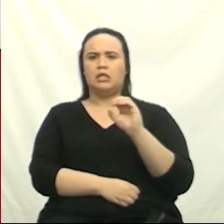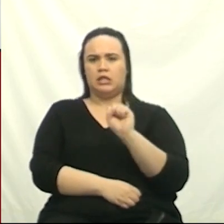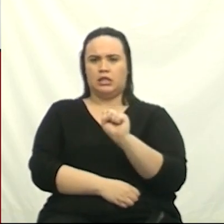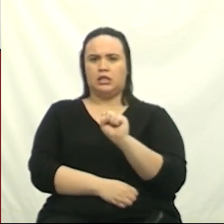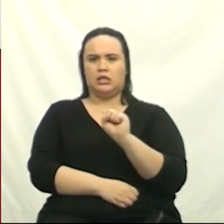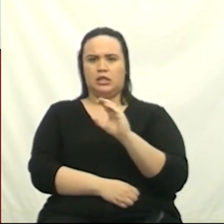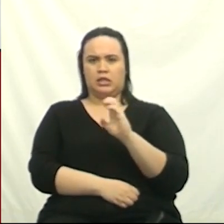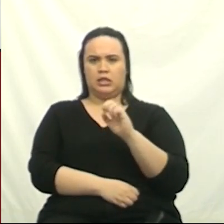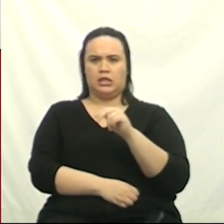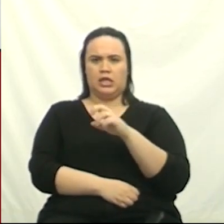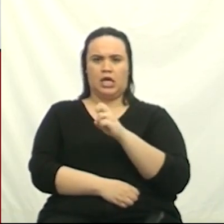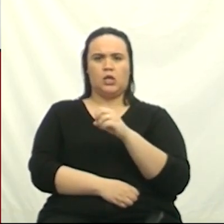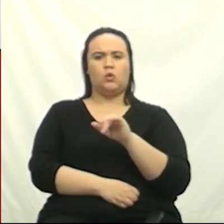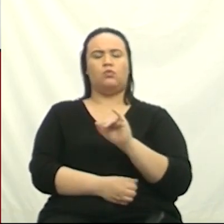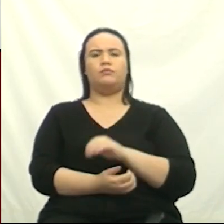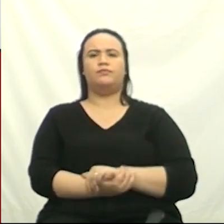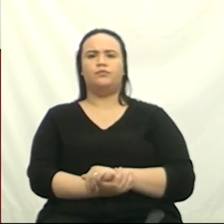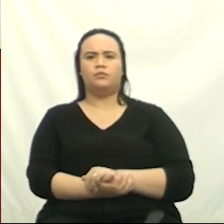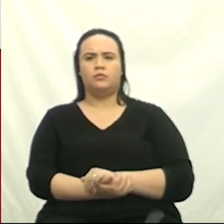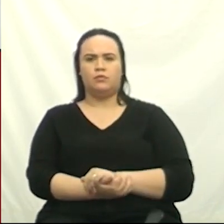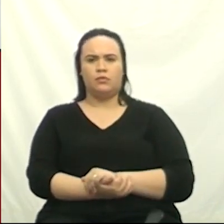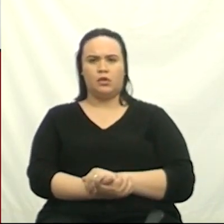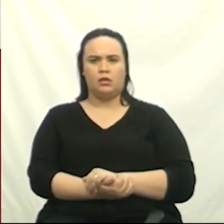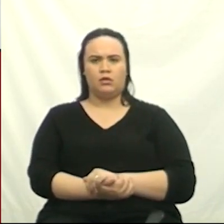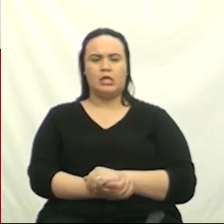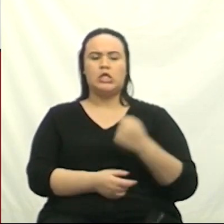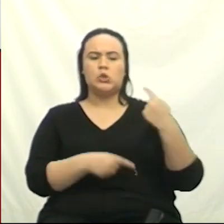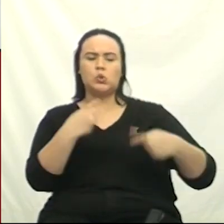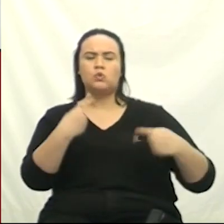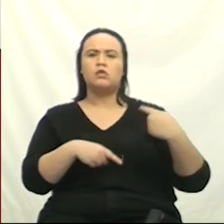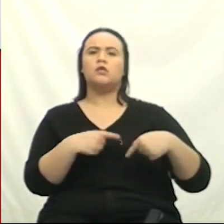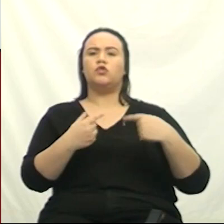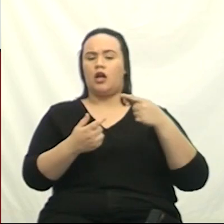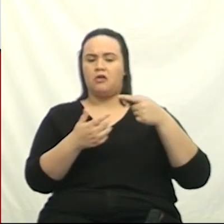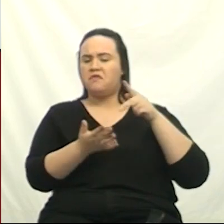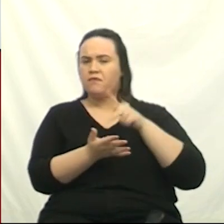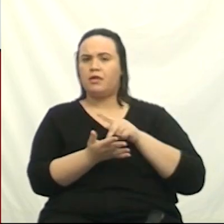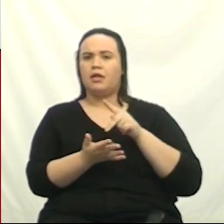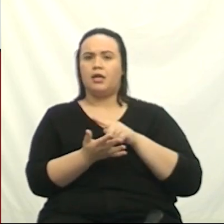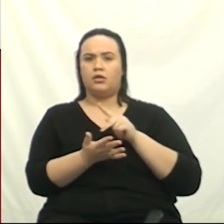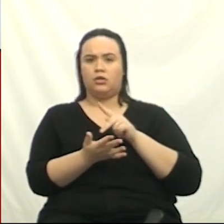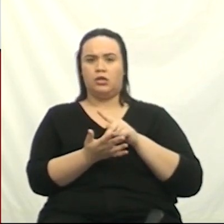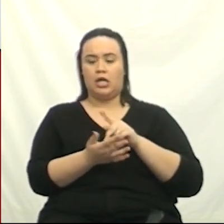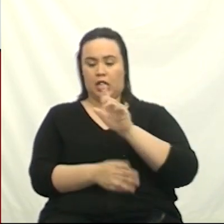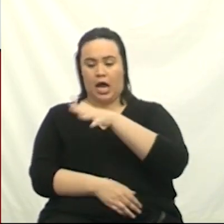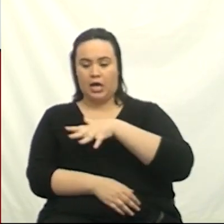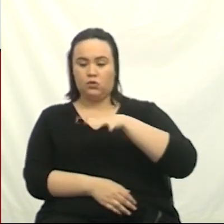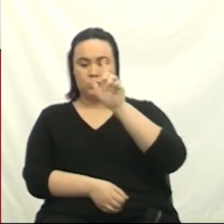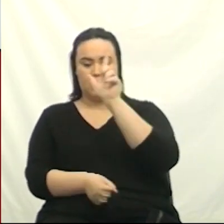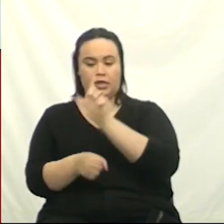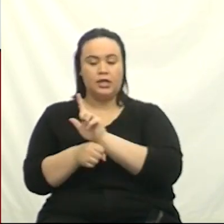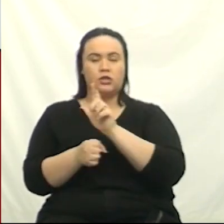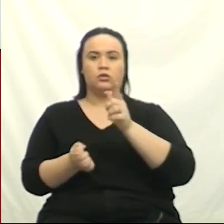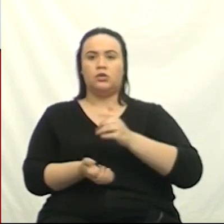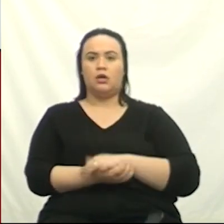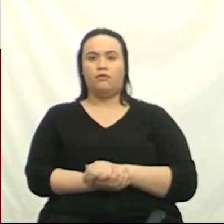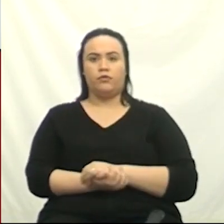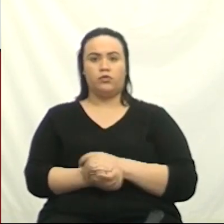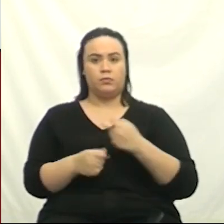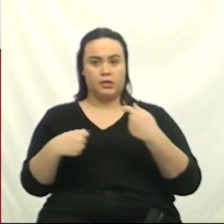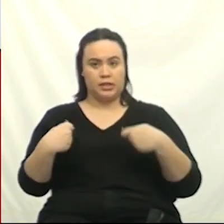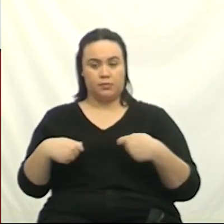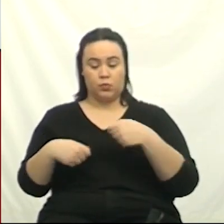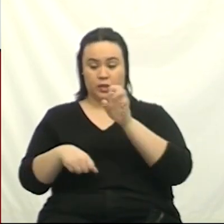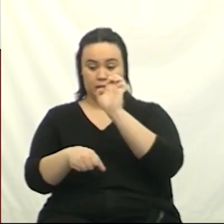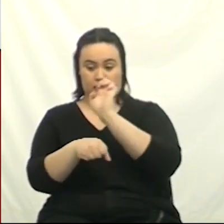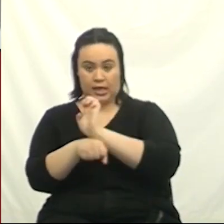deixam isso acontecer então o senhor traz essa discussão e realmente essa questão é questão de legislativo a gente tem que fazer com que o nosso